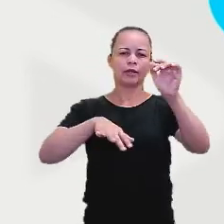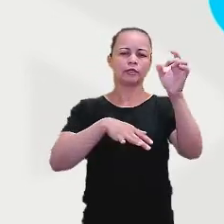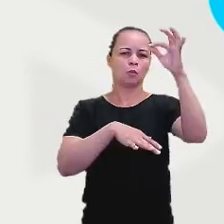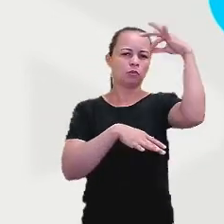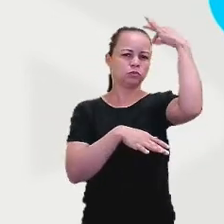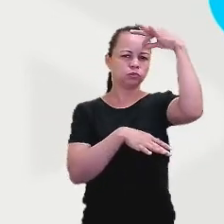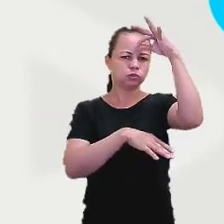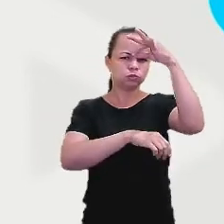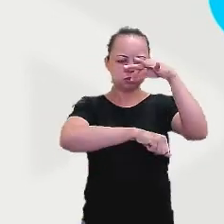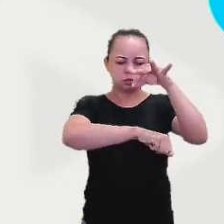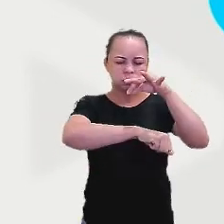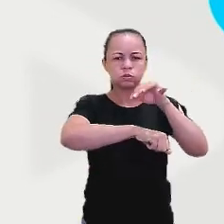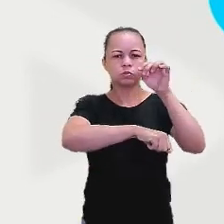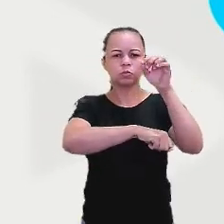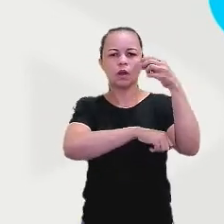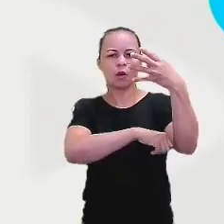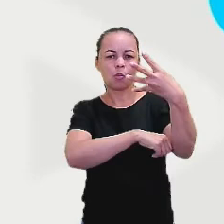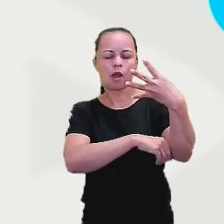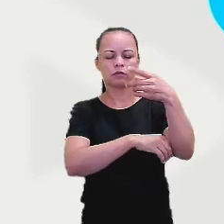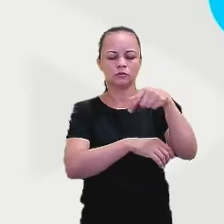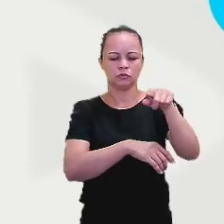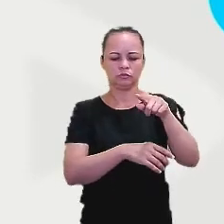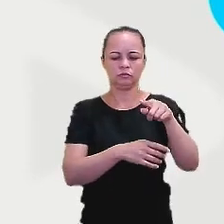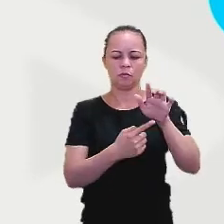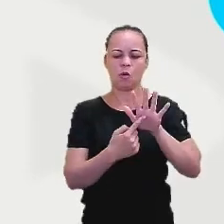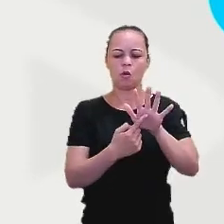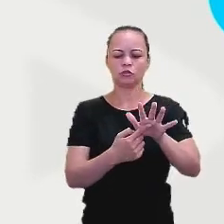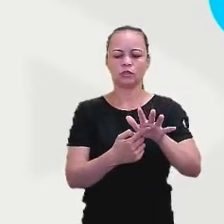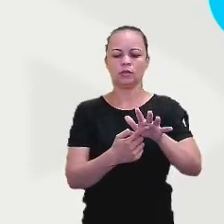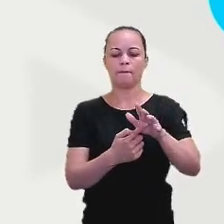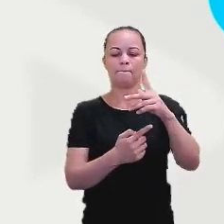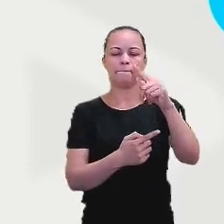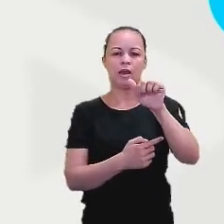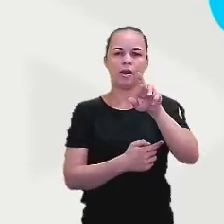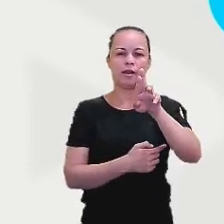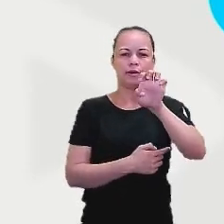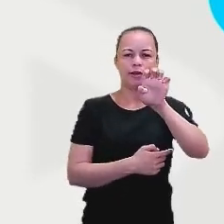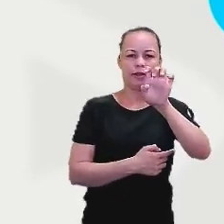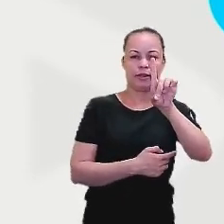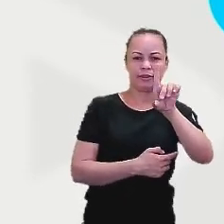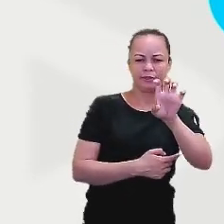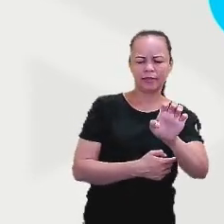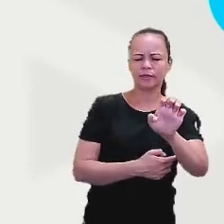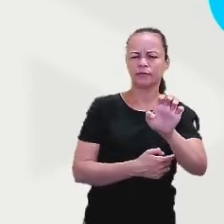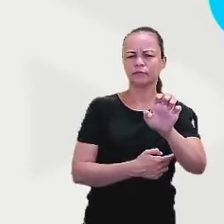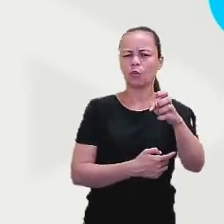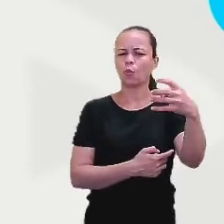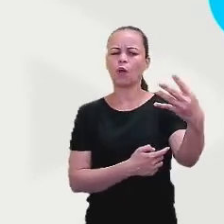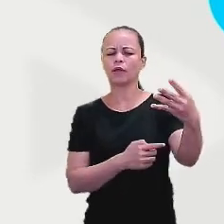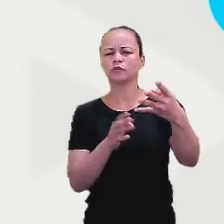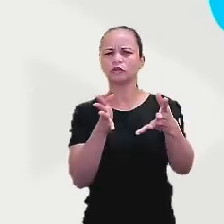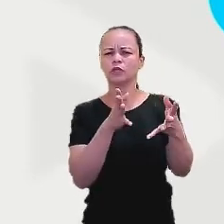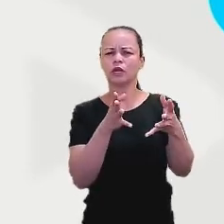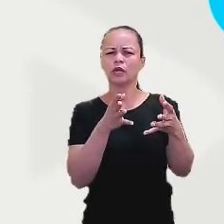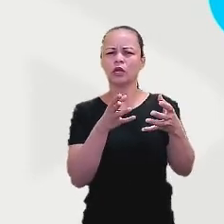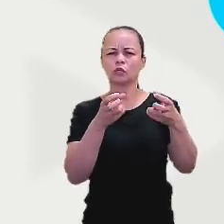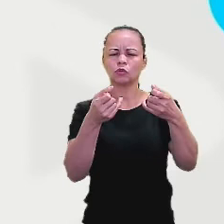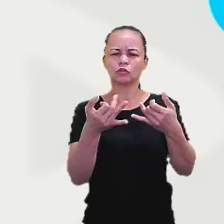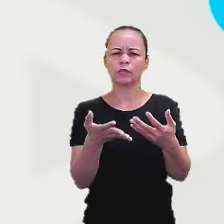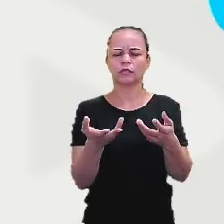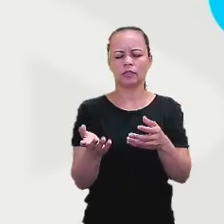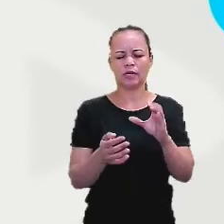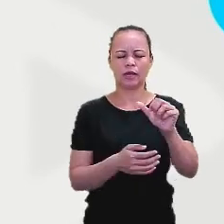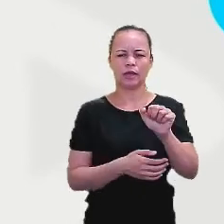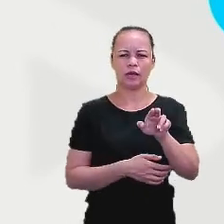destacada indica a ideia de causa. Então, quando eu digo 4 pernilongos na parede, eu estou ali fazendo um jogo de causa